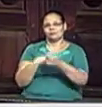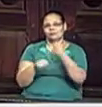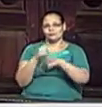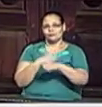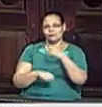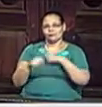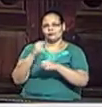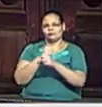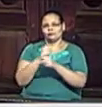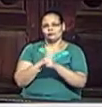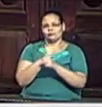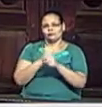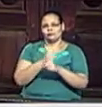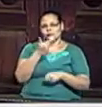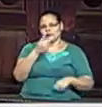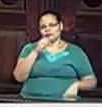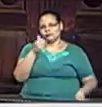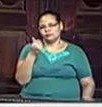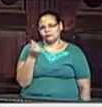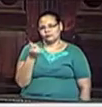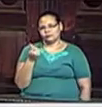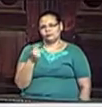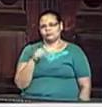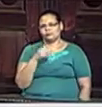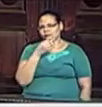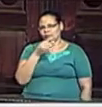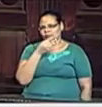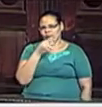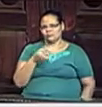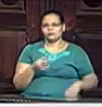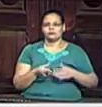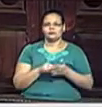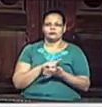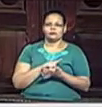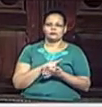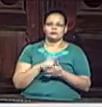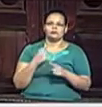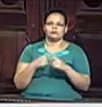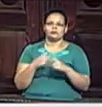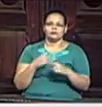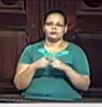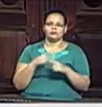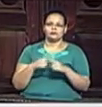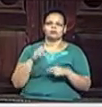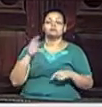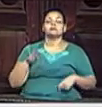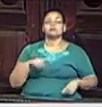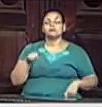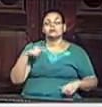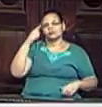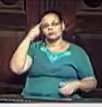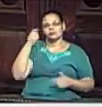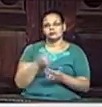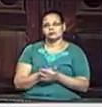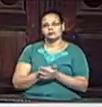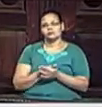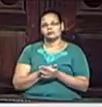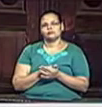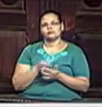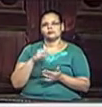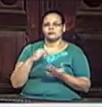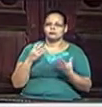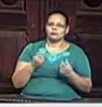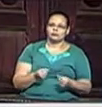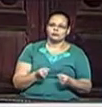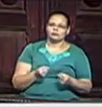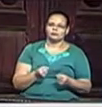de 2016. Parecer prévio, porque quem vai decidir se